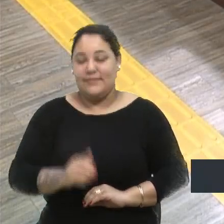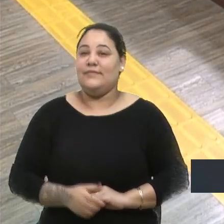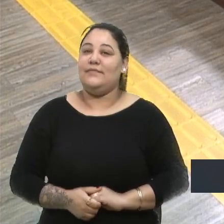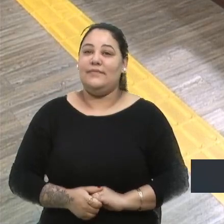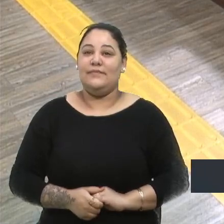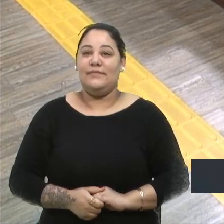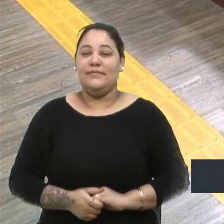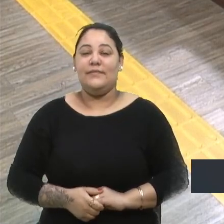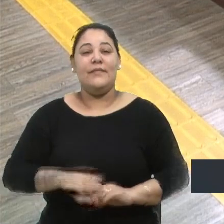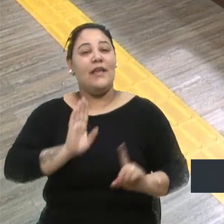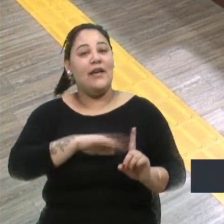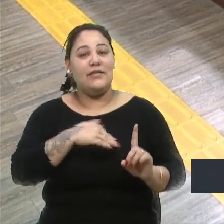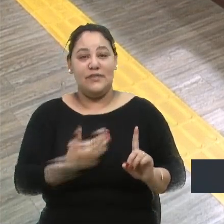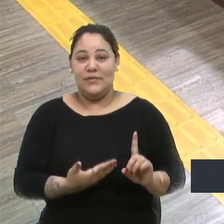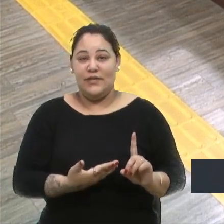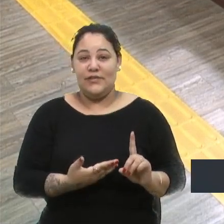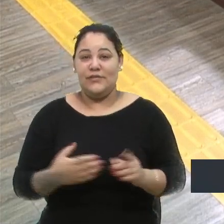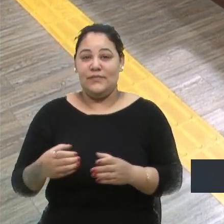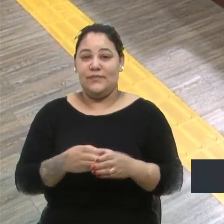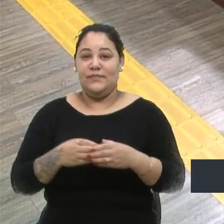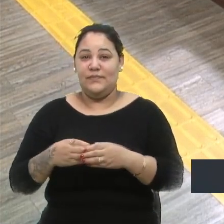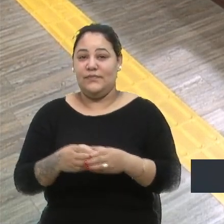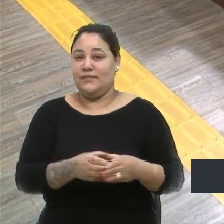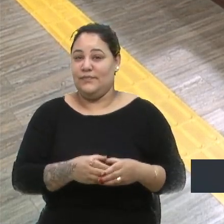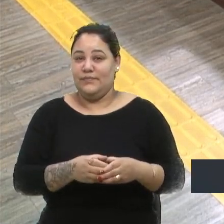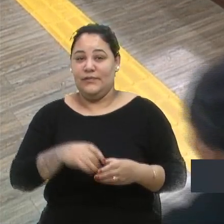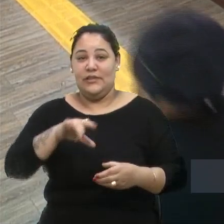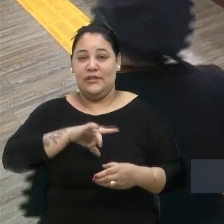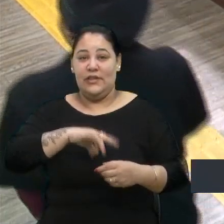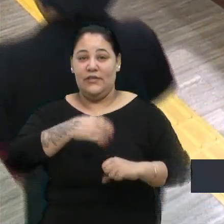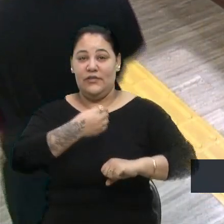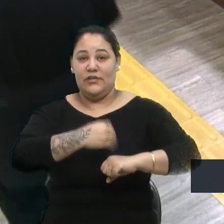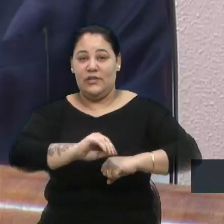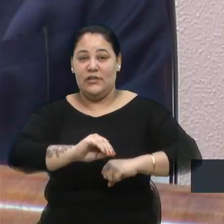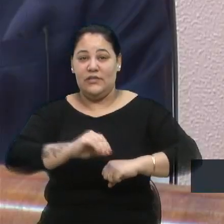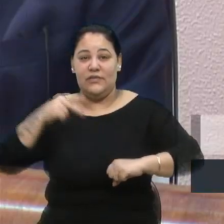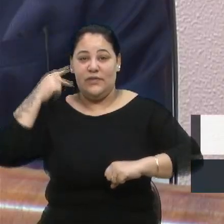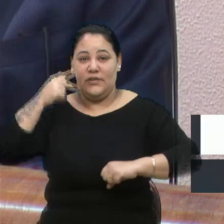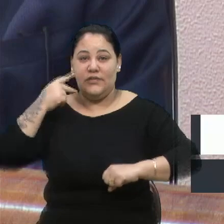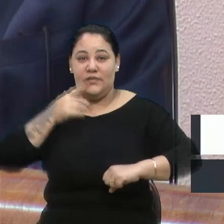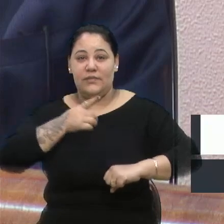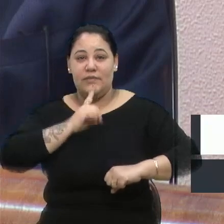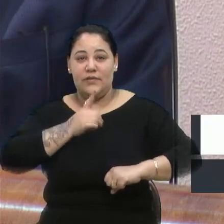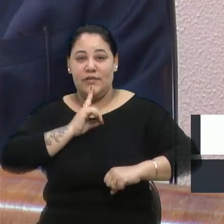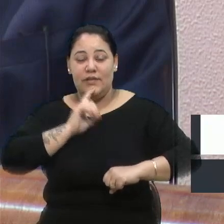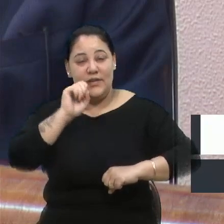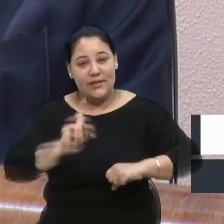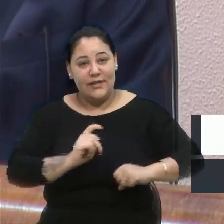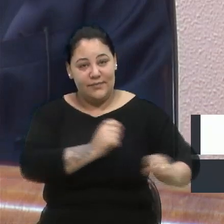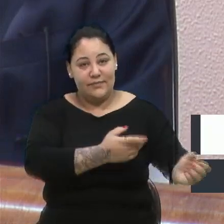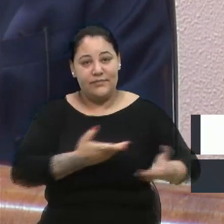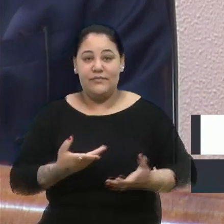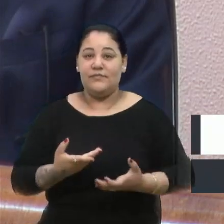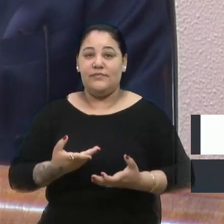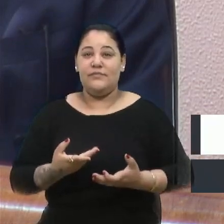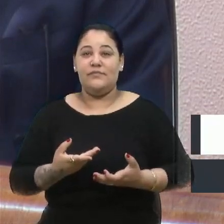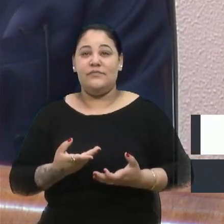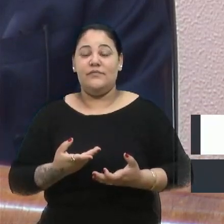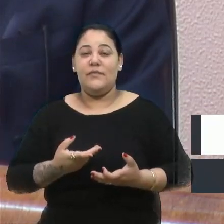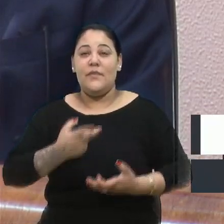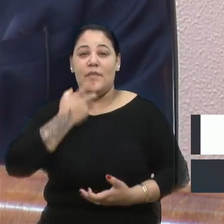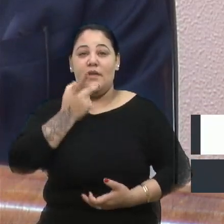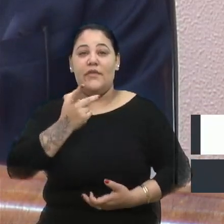Esta homenagem de autoria coletiva teve iniciativa do vereador Alberto Meneguzzi, a quem convido para se